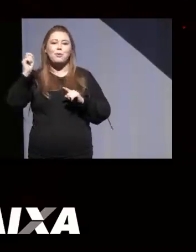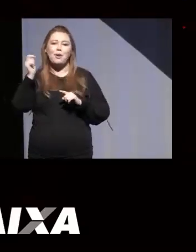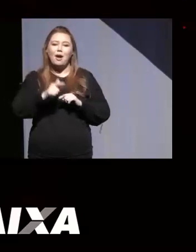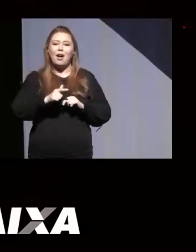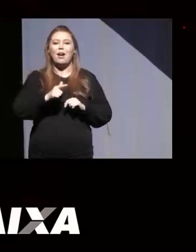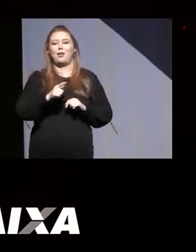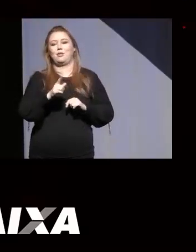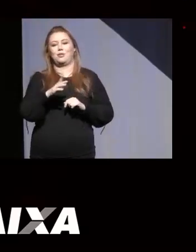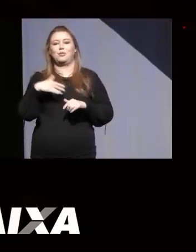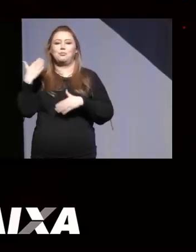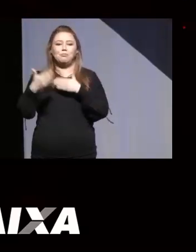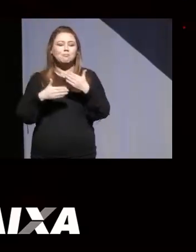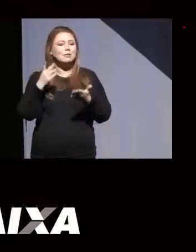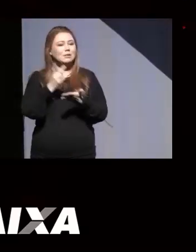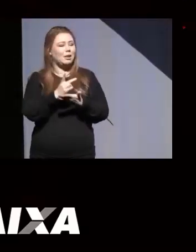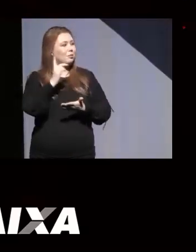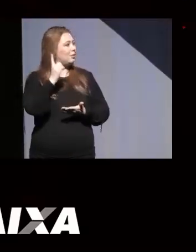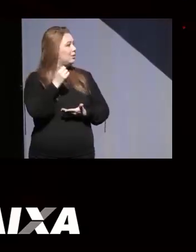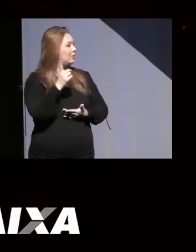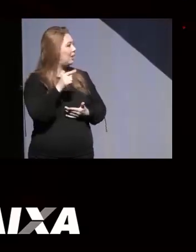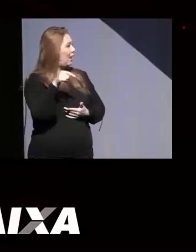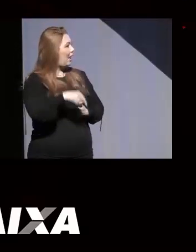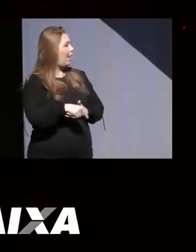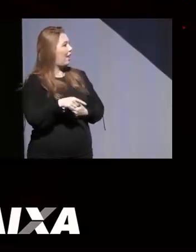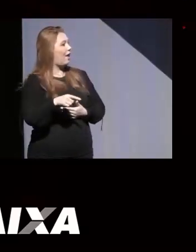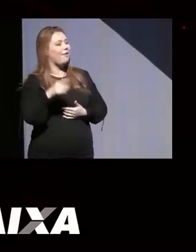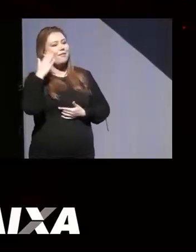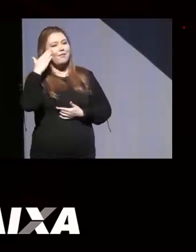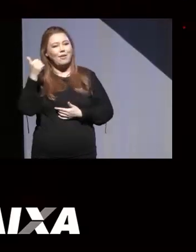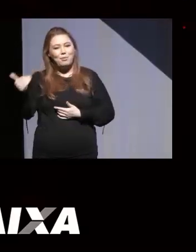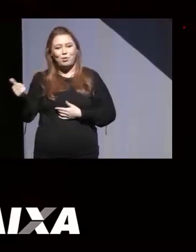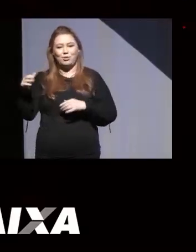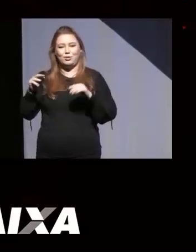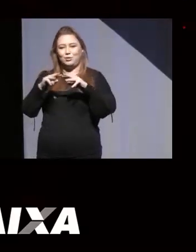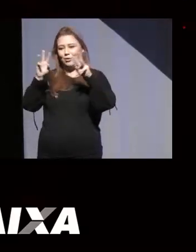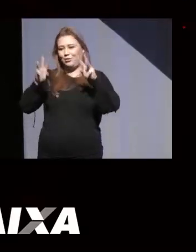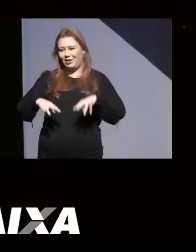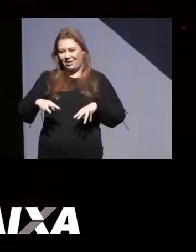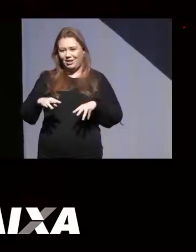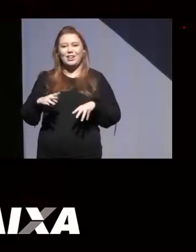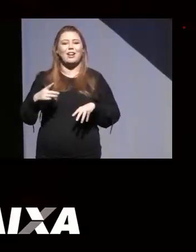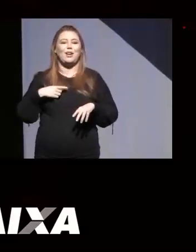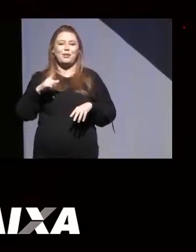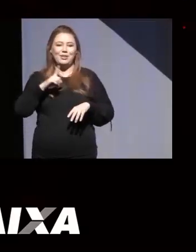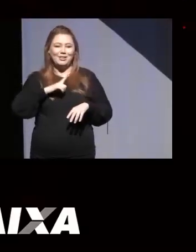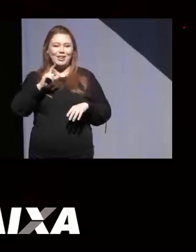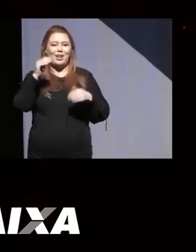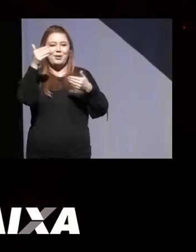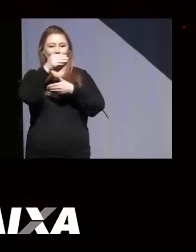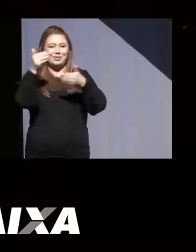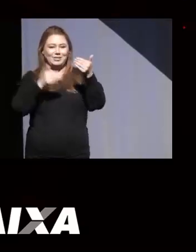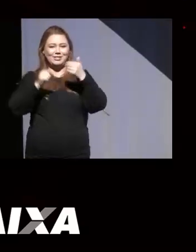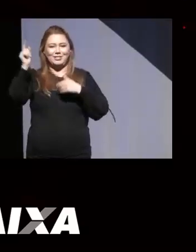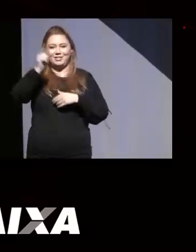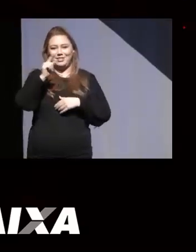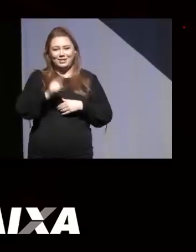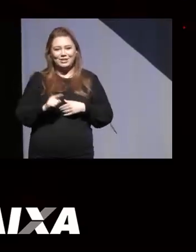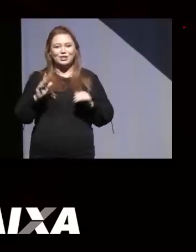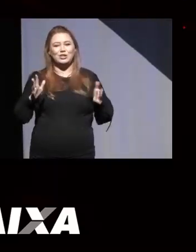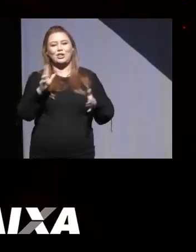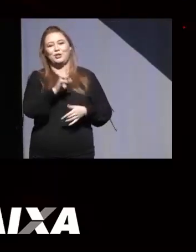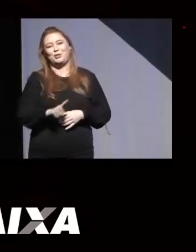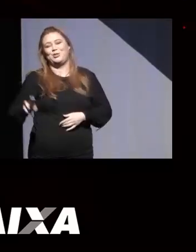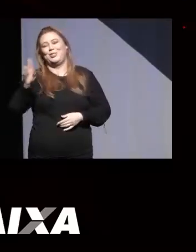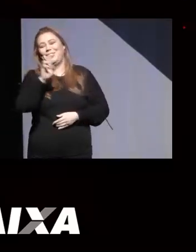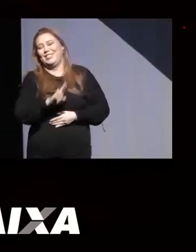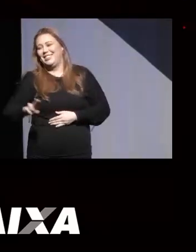fato. E aí é famoso aqui na Universidade Federal inteira o slide do raio, puseram na colação de grau, já,